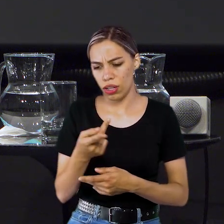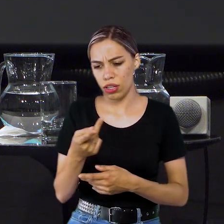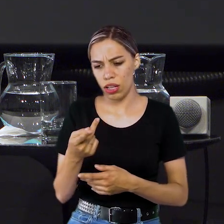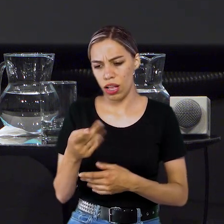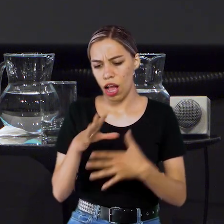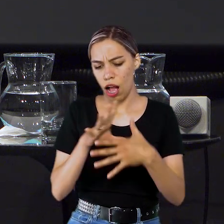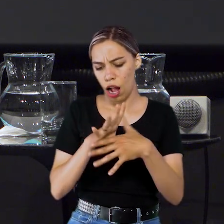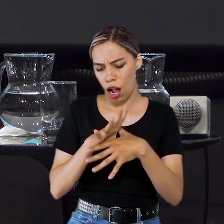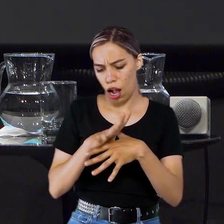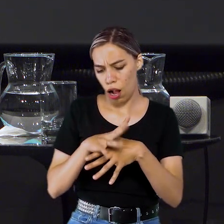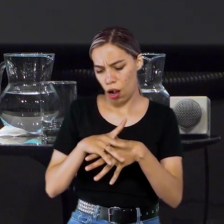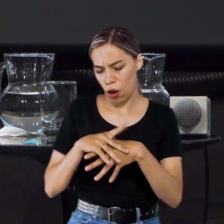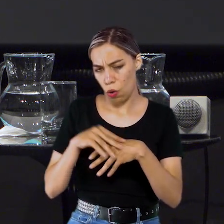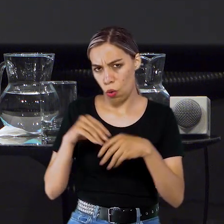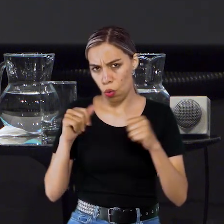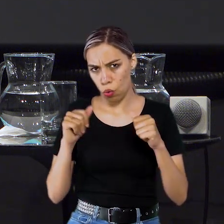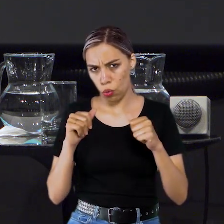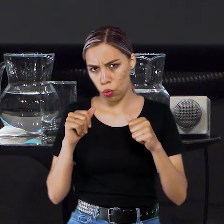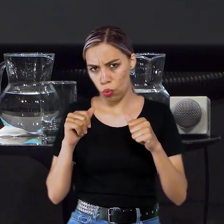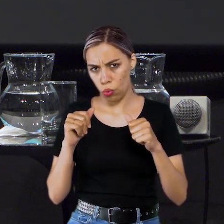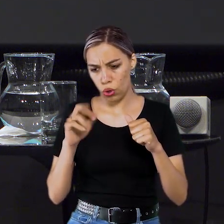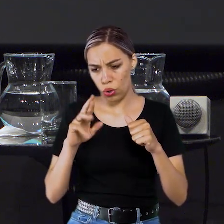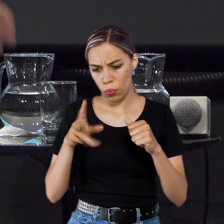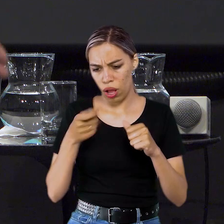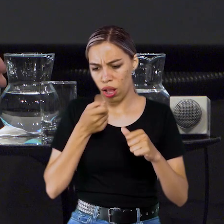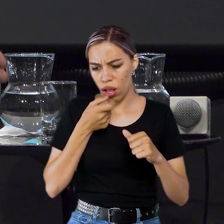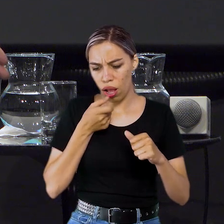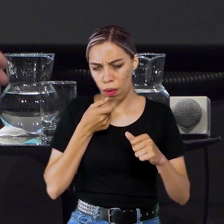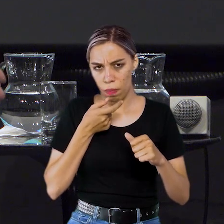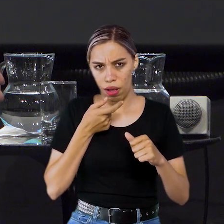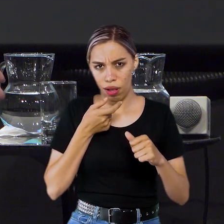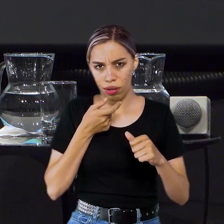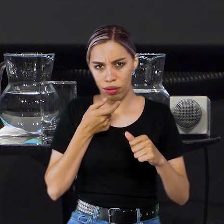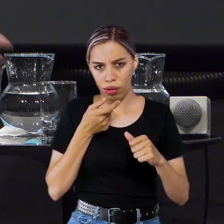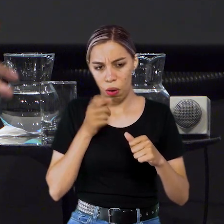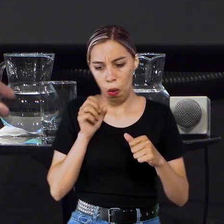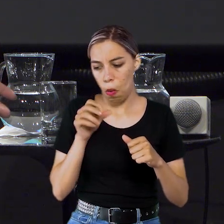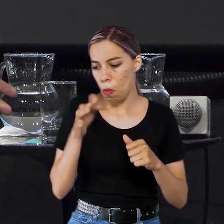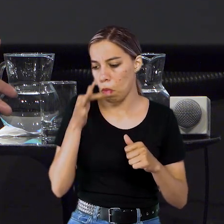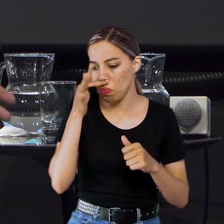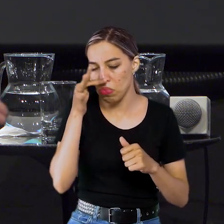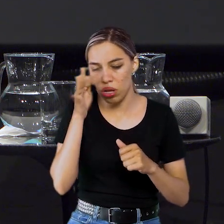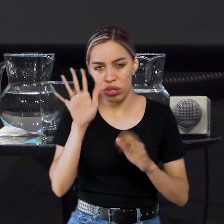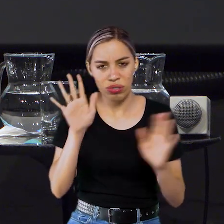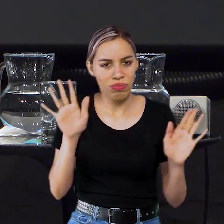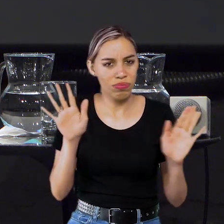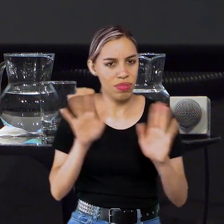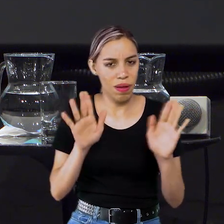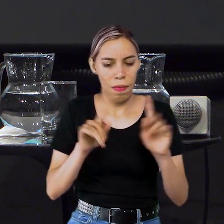vezes, no medicamento ou na plantas, mas sim na